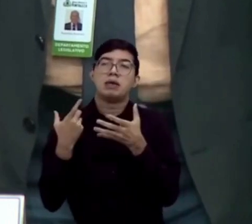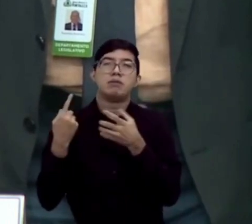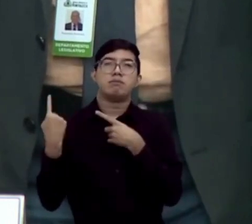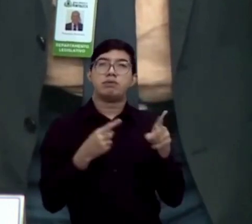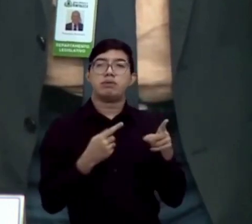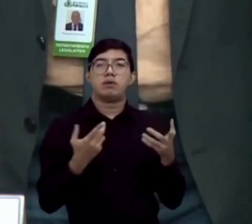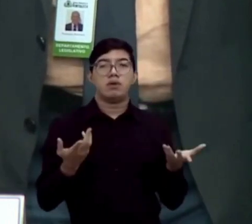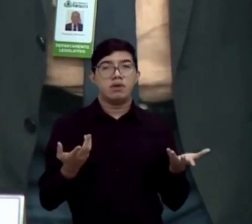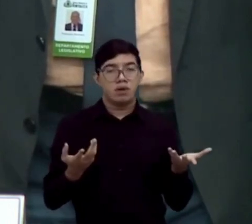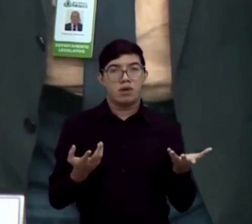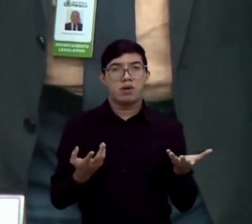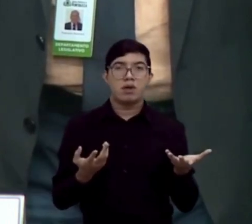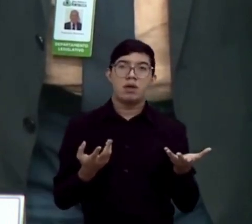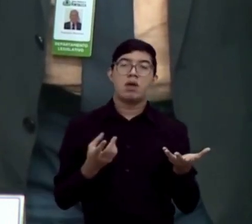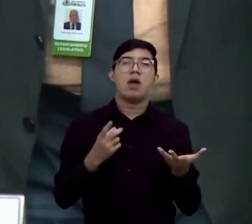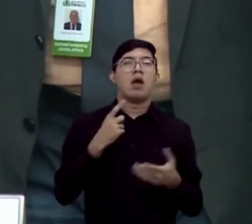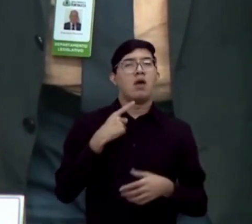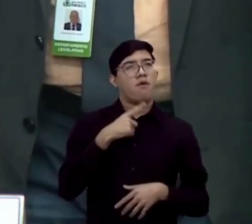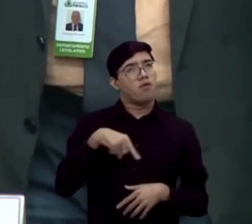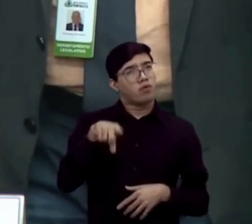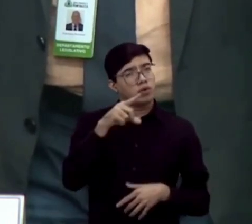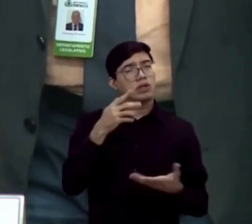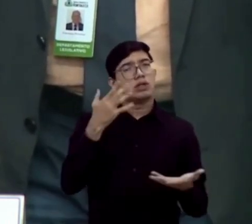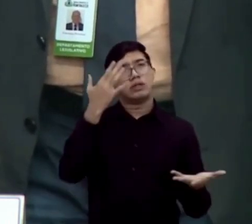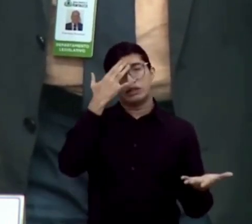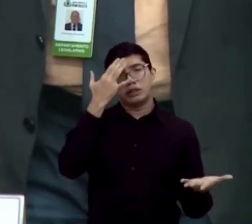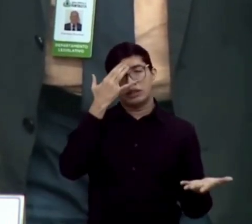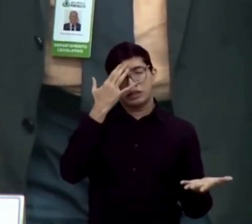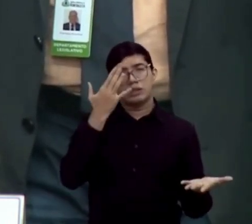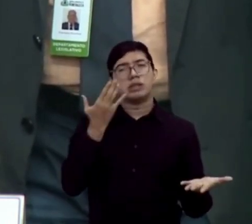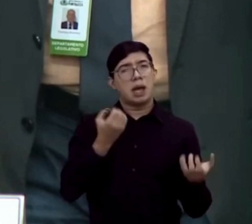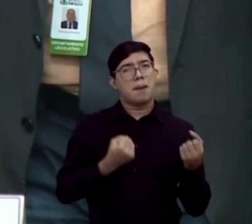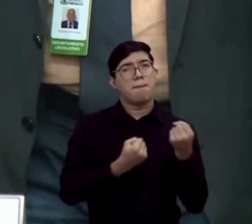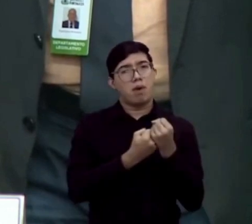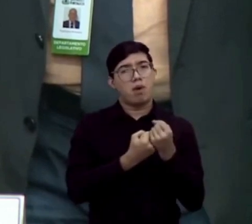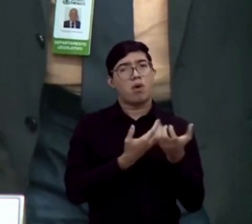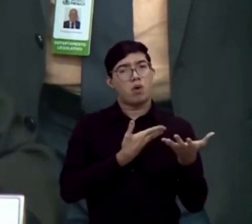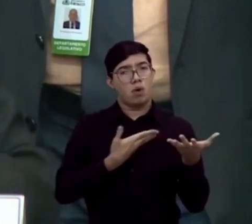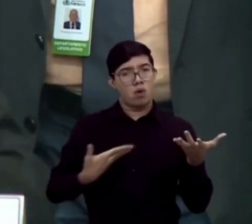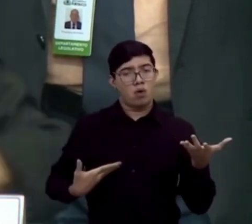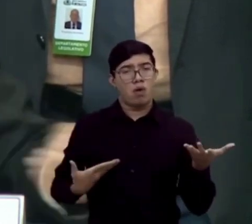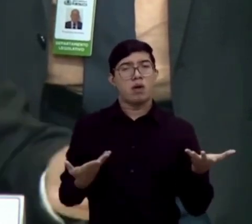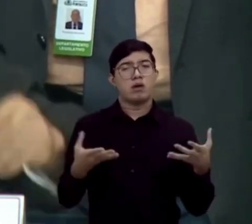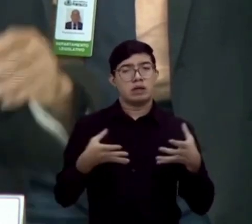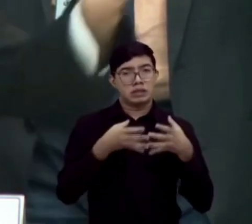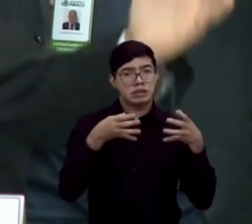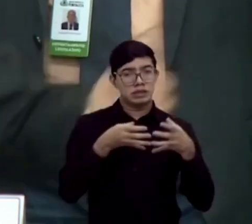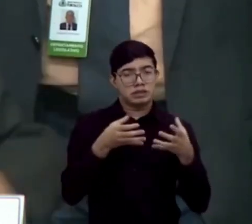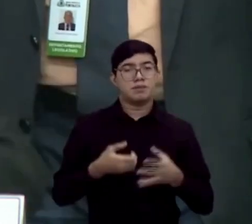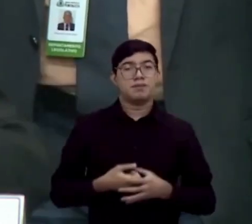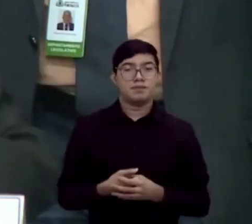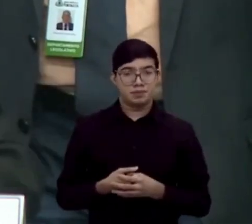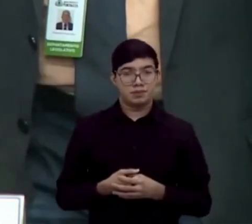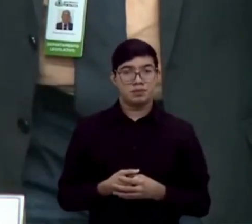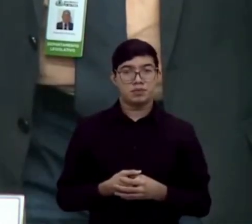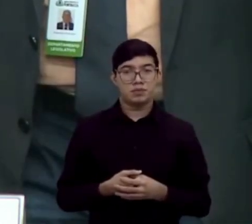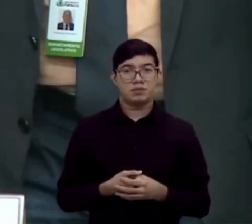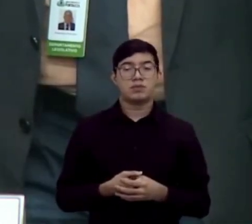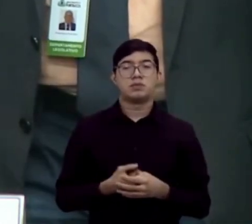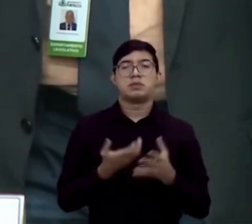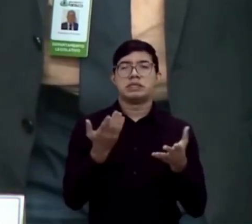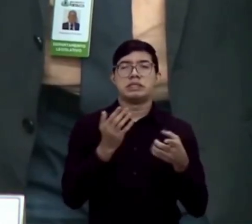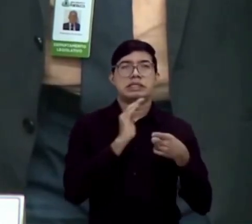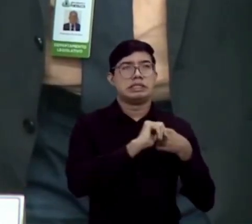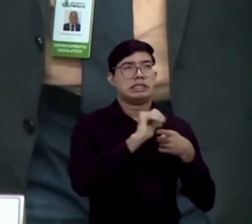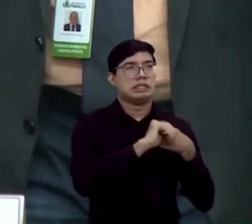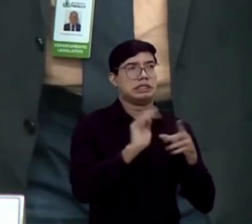ter o governo, para querer ir para o governo, tá certo? Para querer ir para o governo. Lógico que eu não quero dizer que vão mamar e nada, não